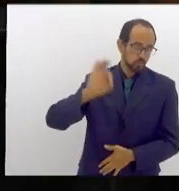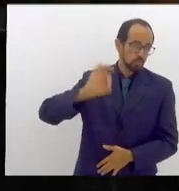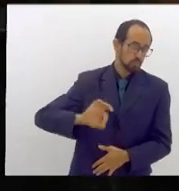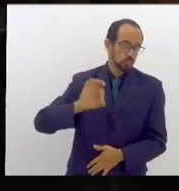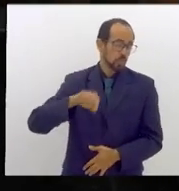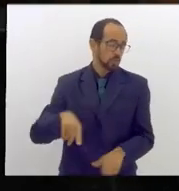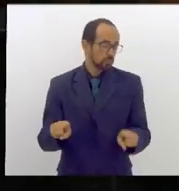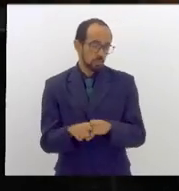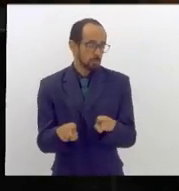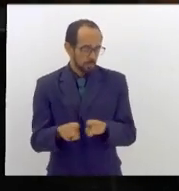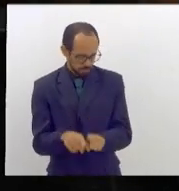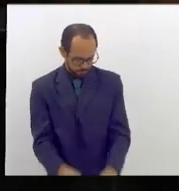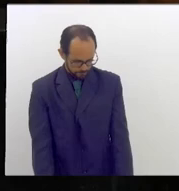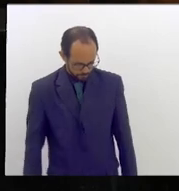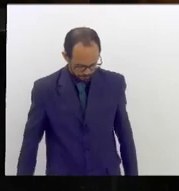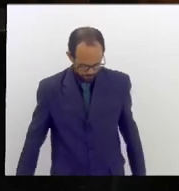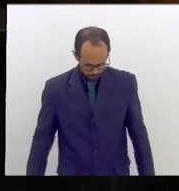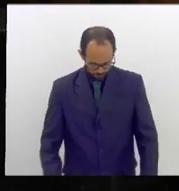percentuais